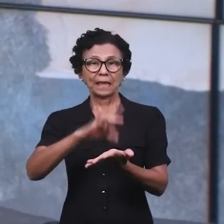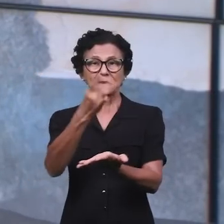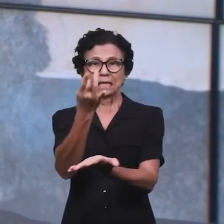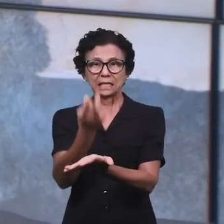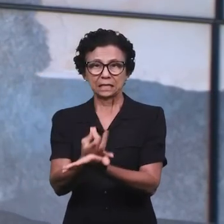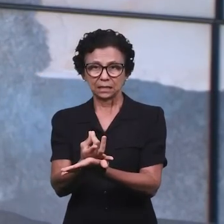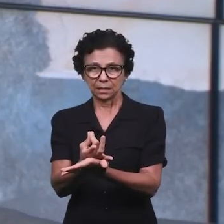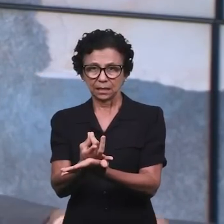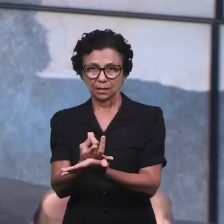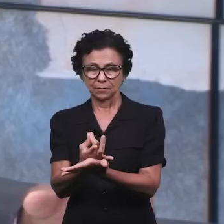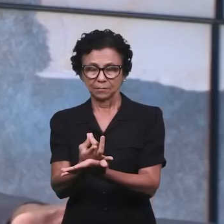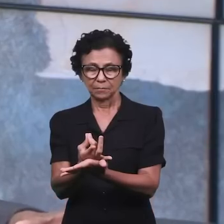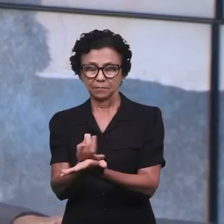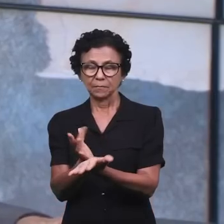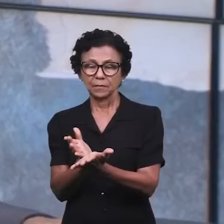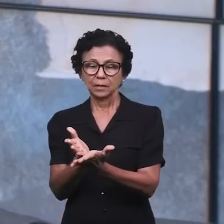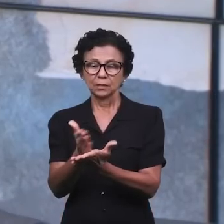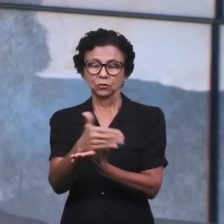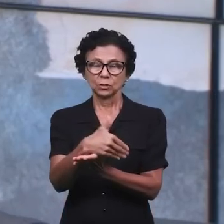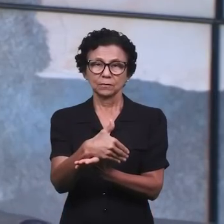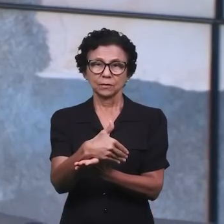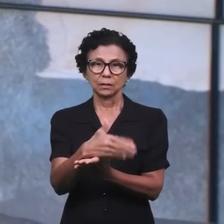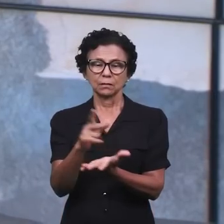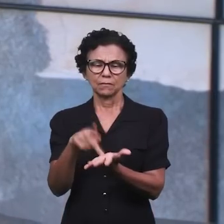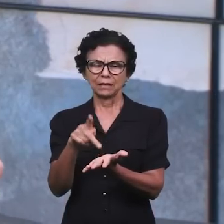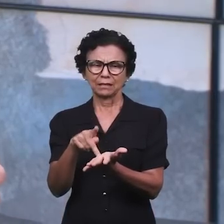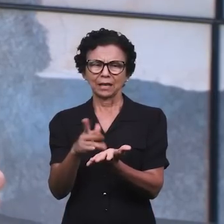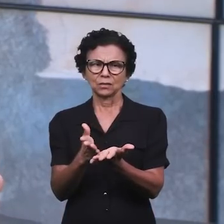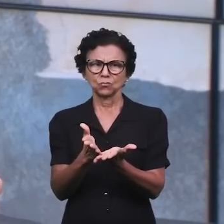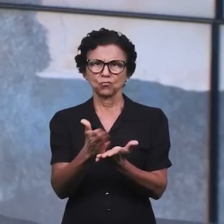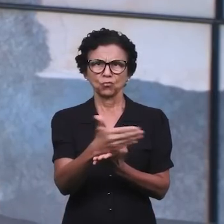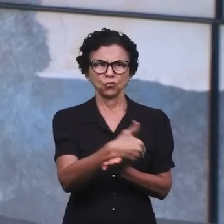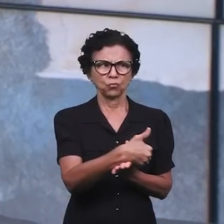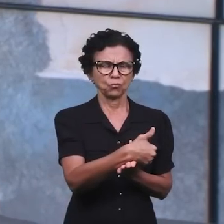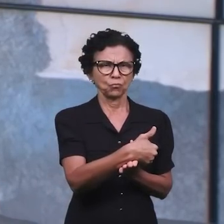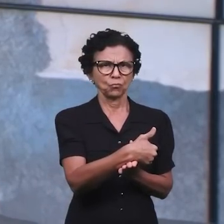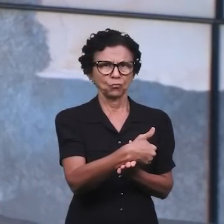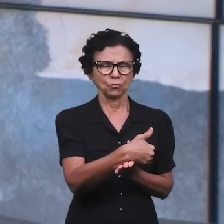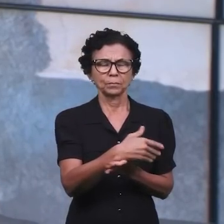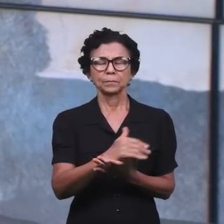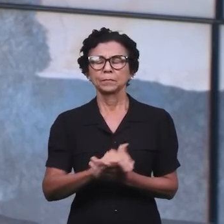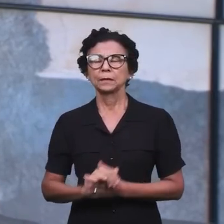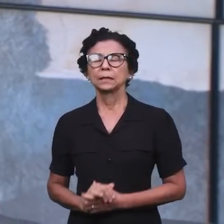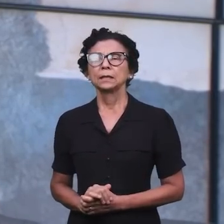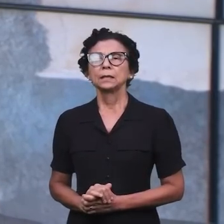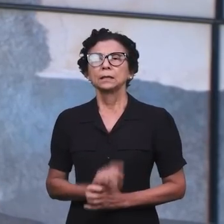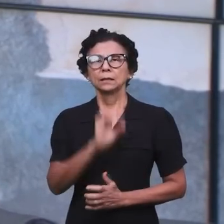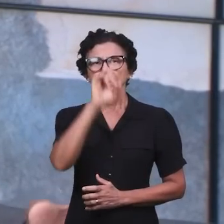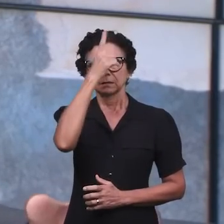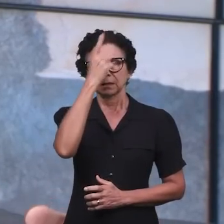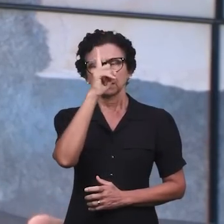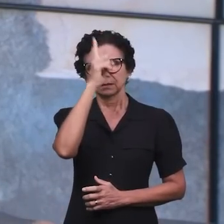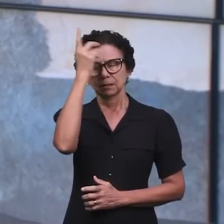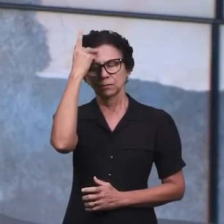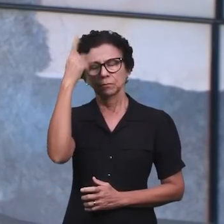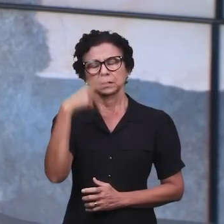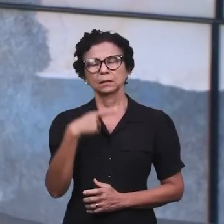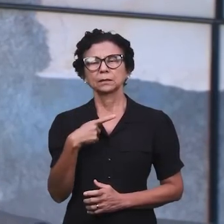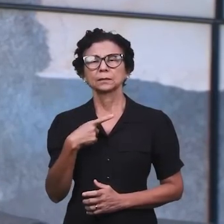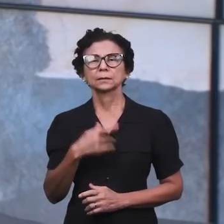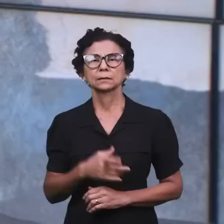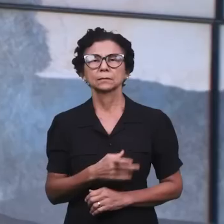um ensino sem base bíblica. E o texto que foi lido aqui na abertura nos dá